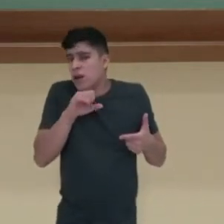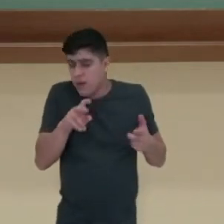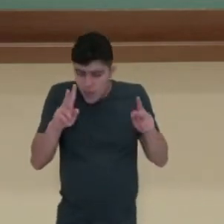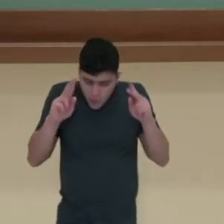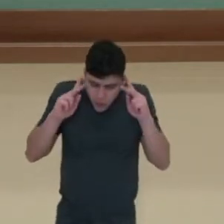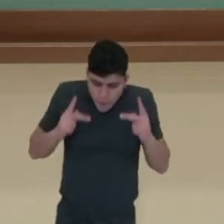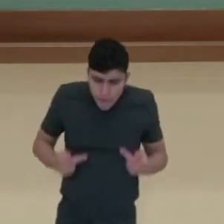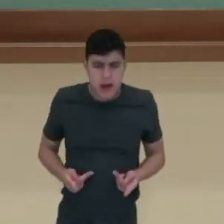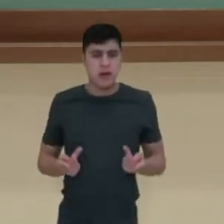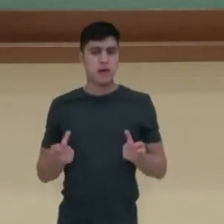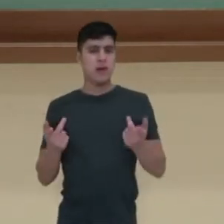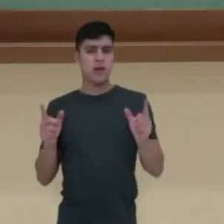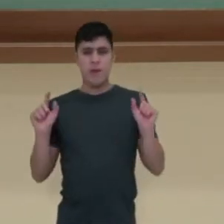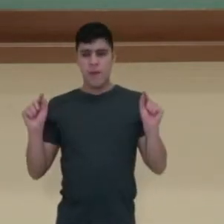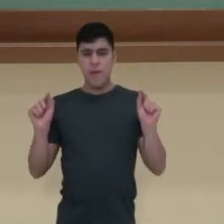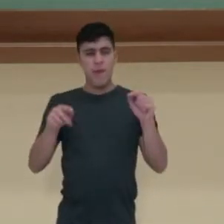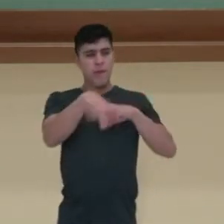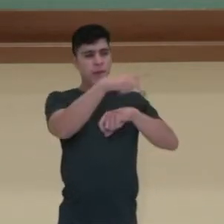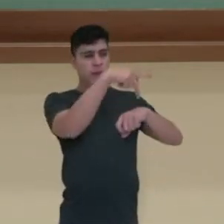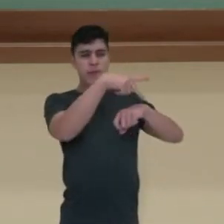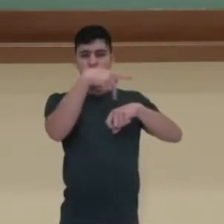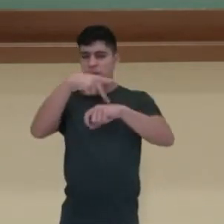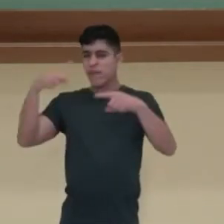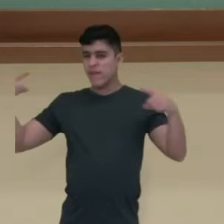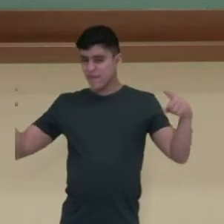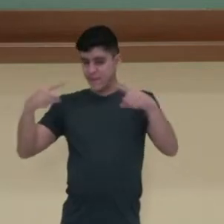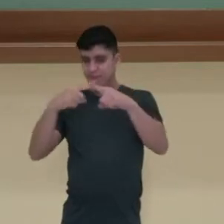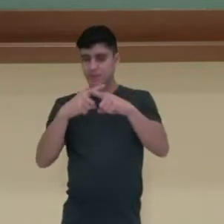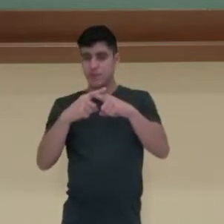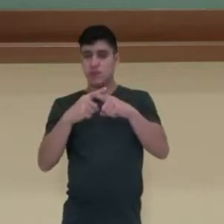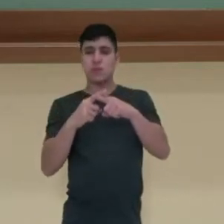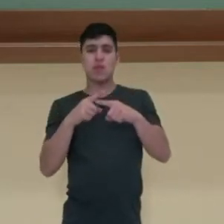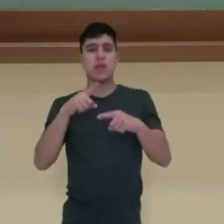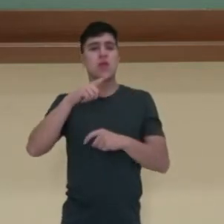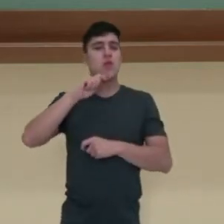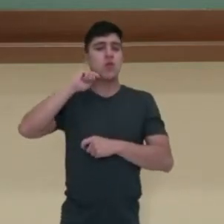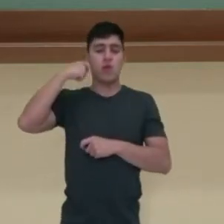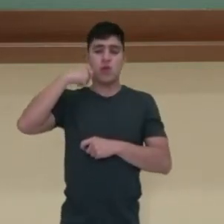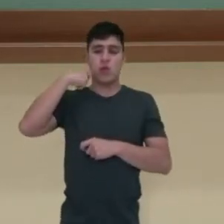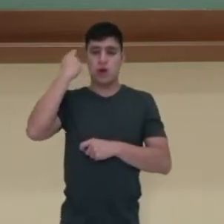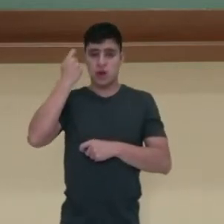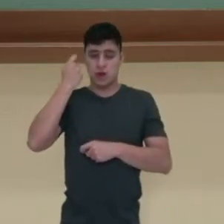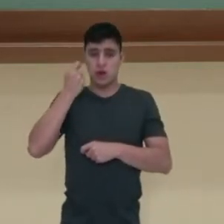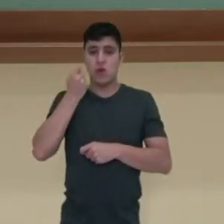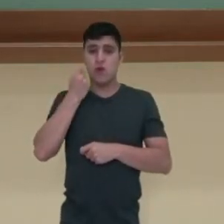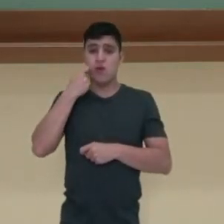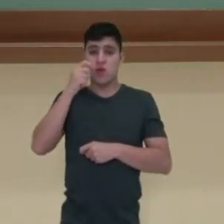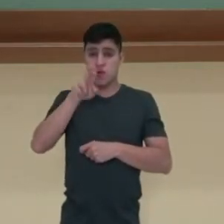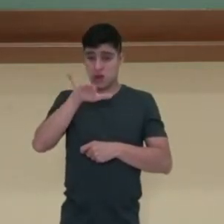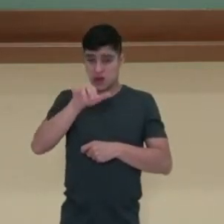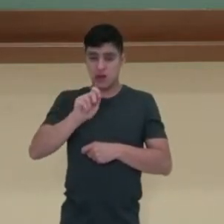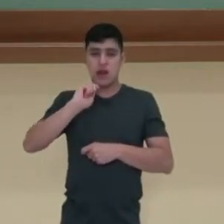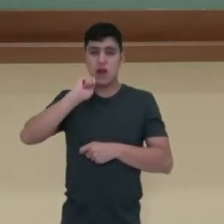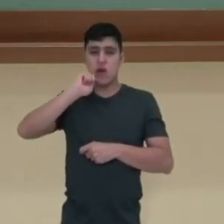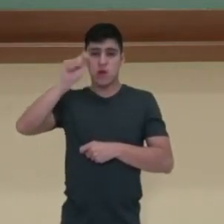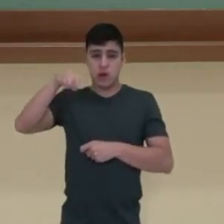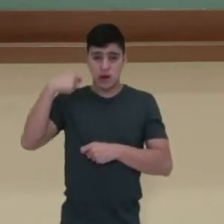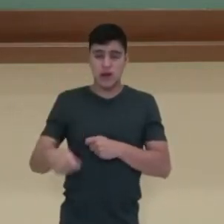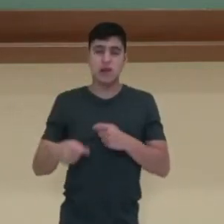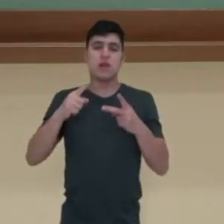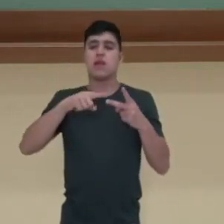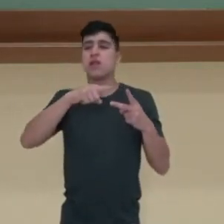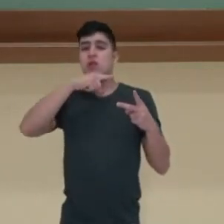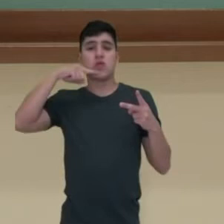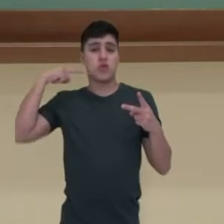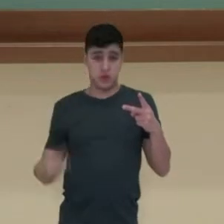humanitária, né, entre dois países, Ucrânia e Rússia, que entraram em uma guerra recente.